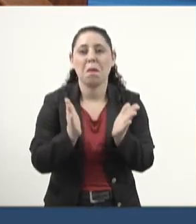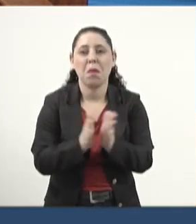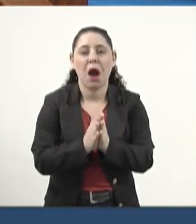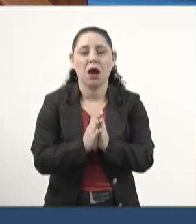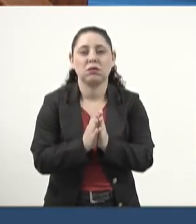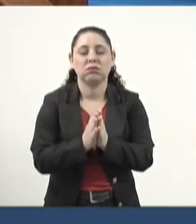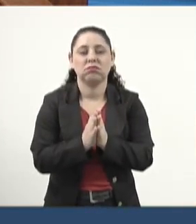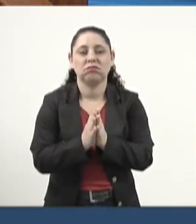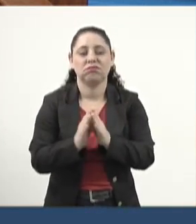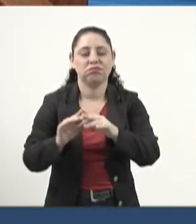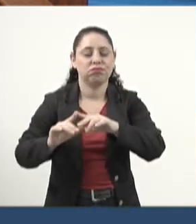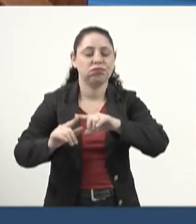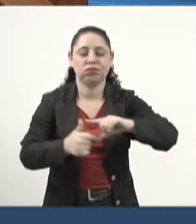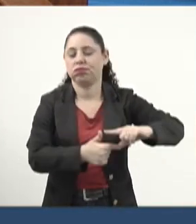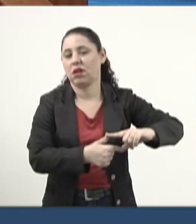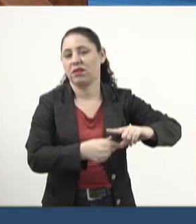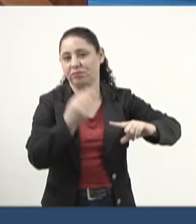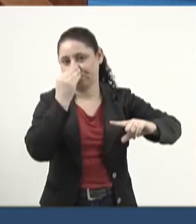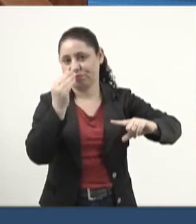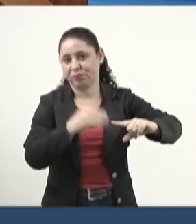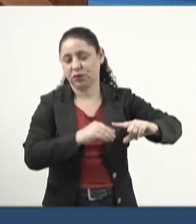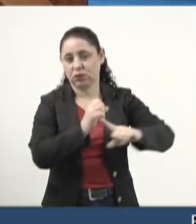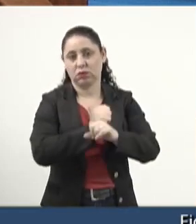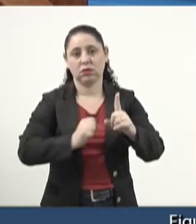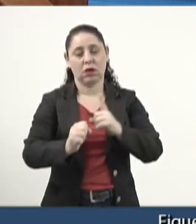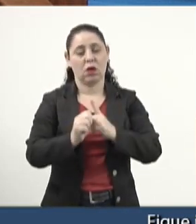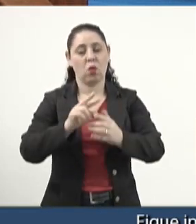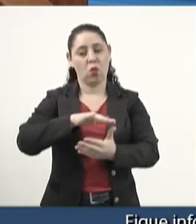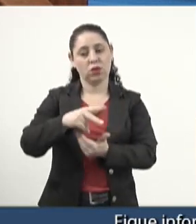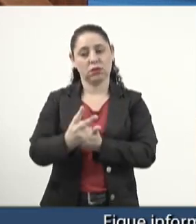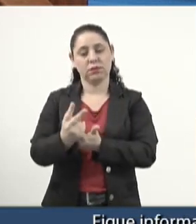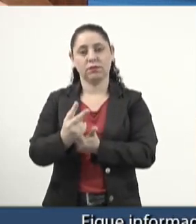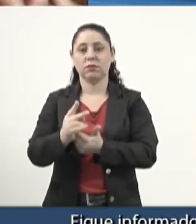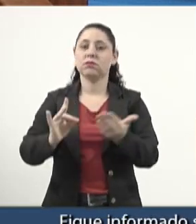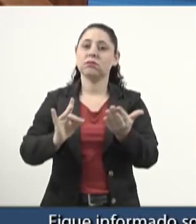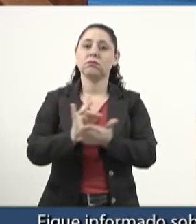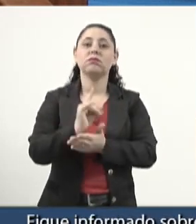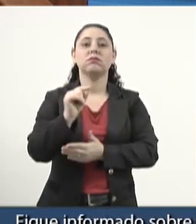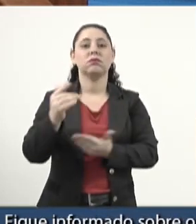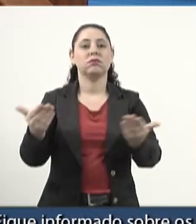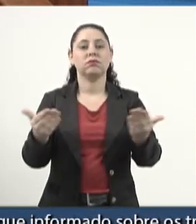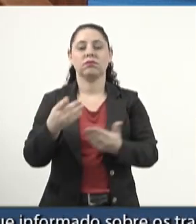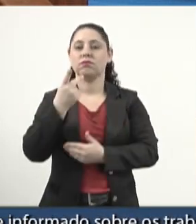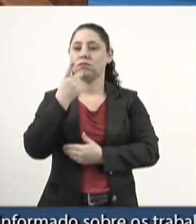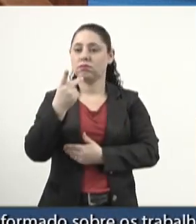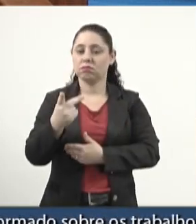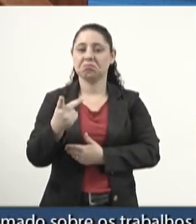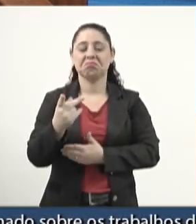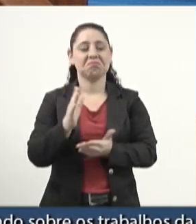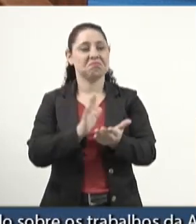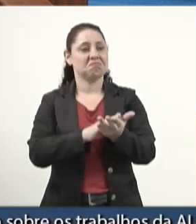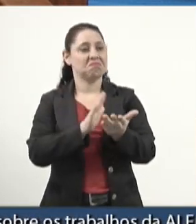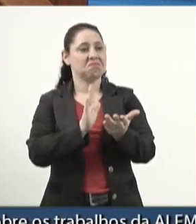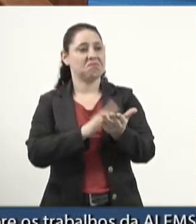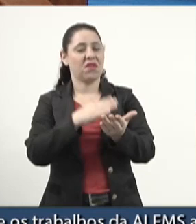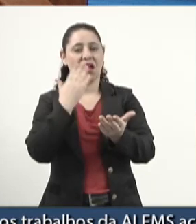com preservação ambiental. Então, fica aqui o meu registro do discurso memorável do